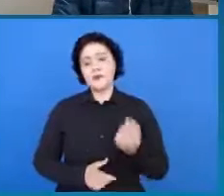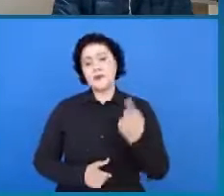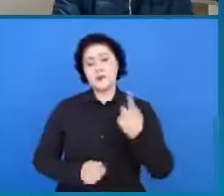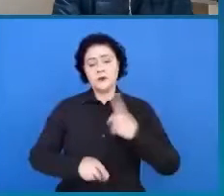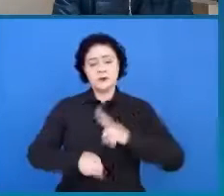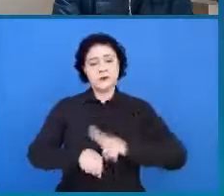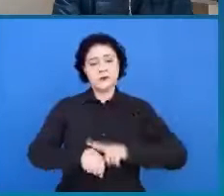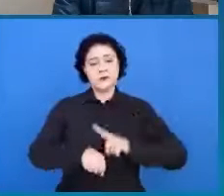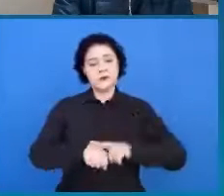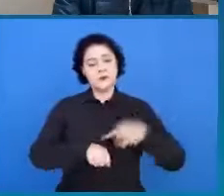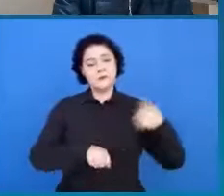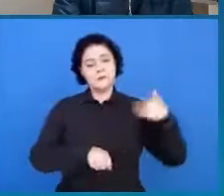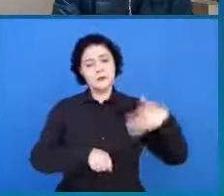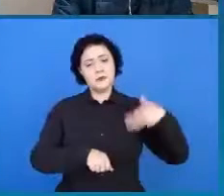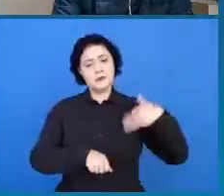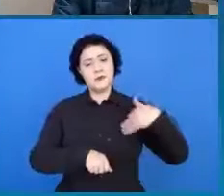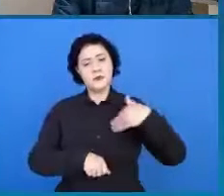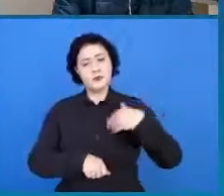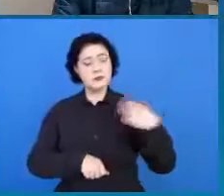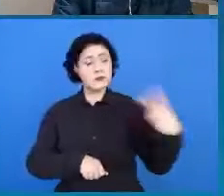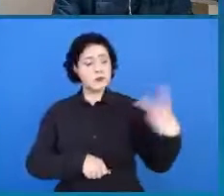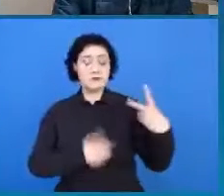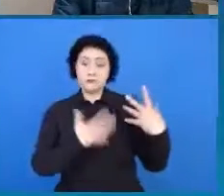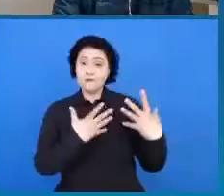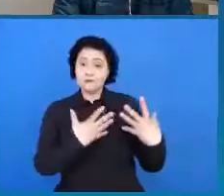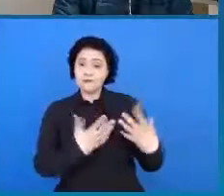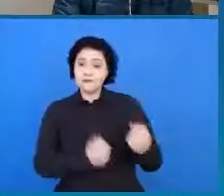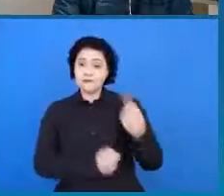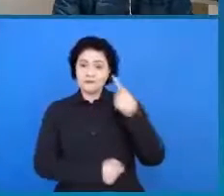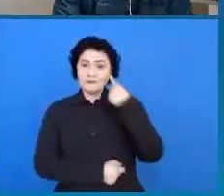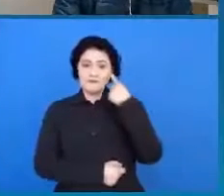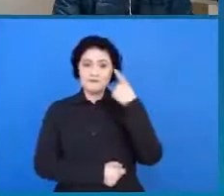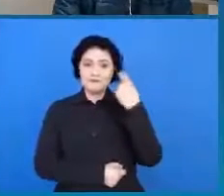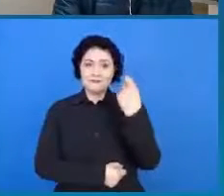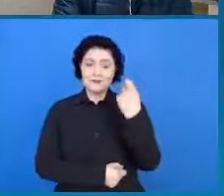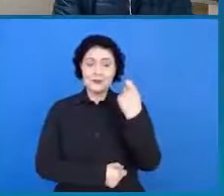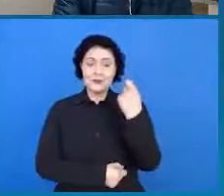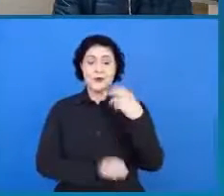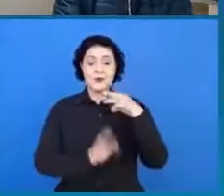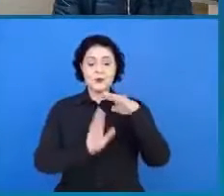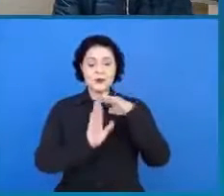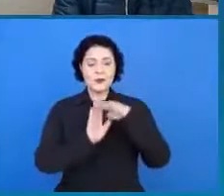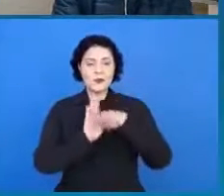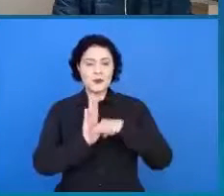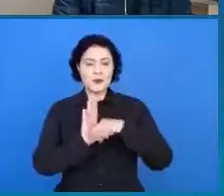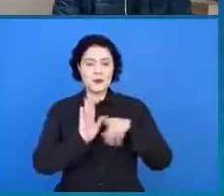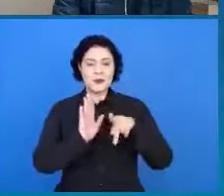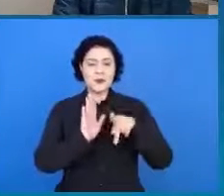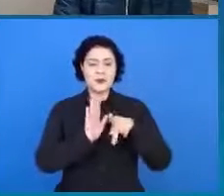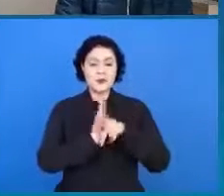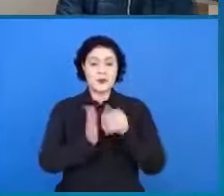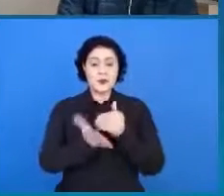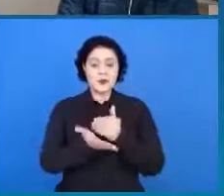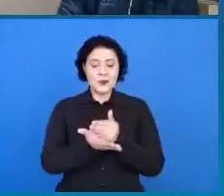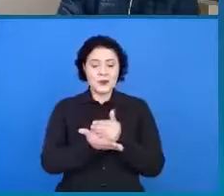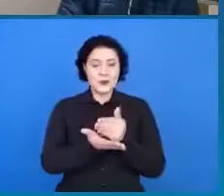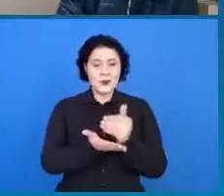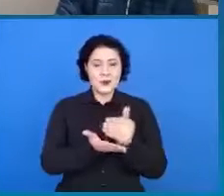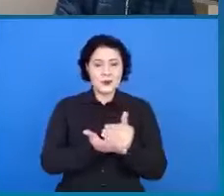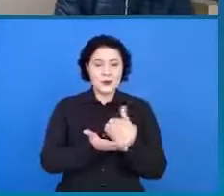tempo Eles aceitaram a ideia e o programa começou a 6:55 da